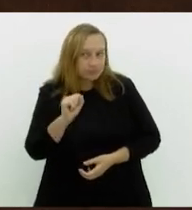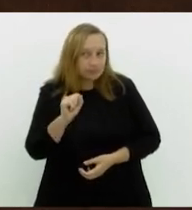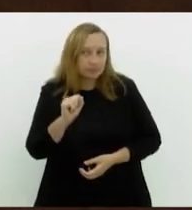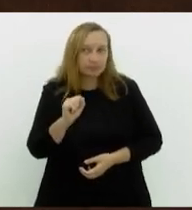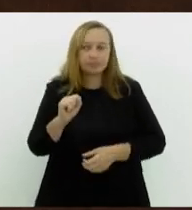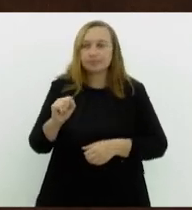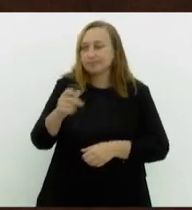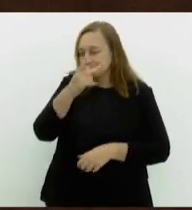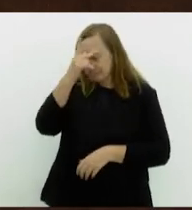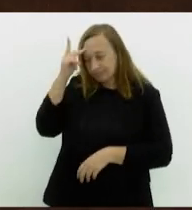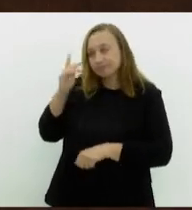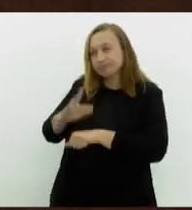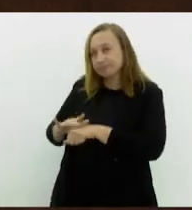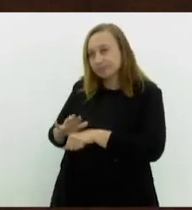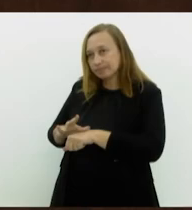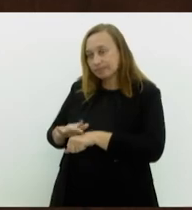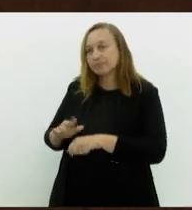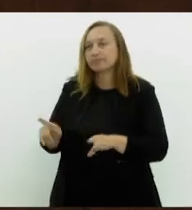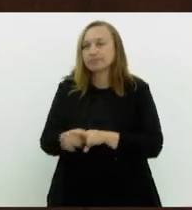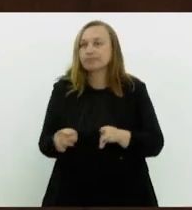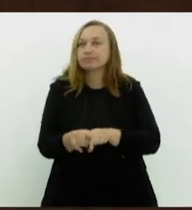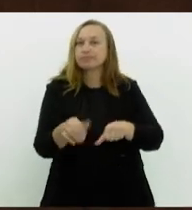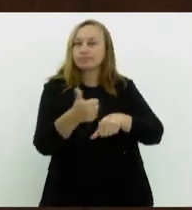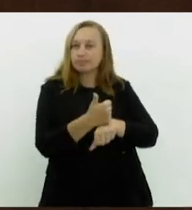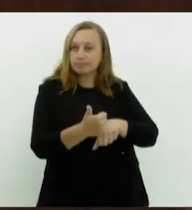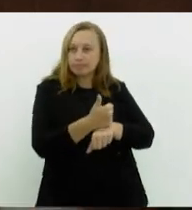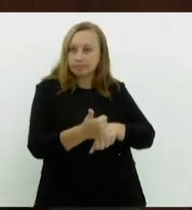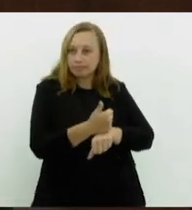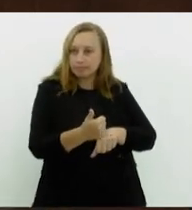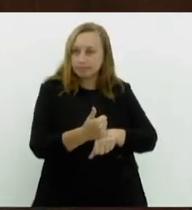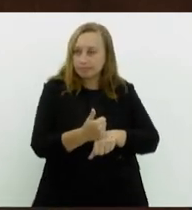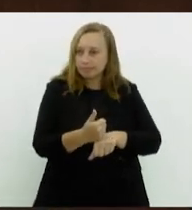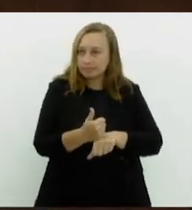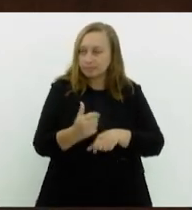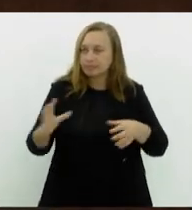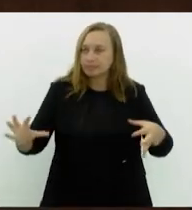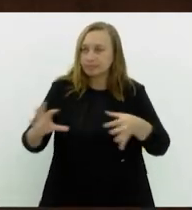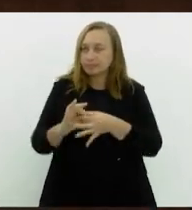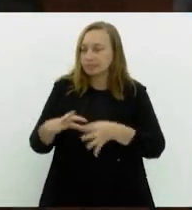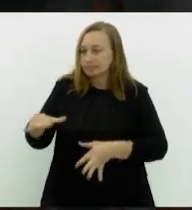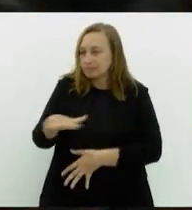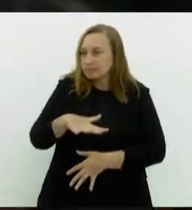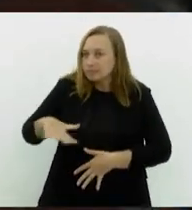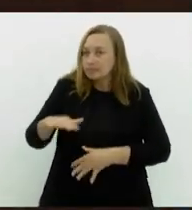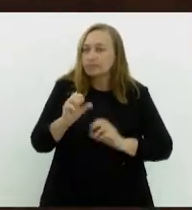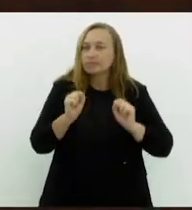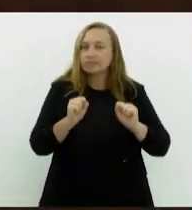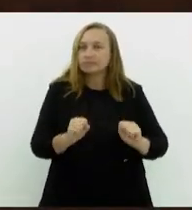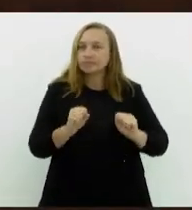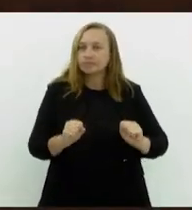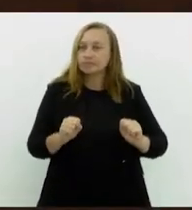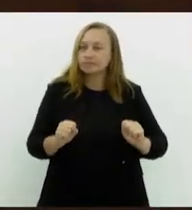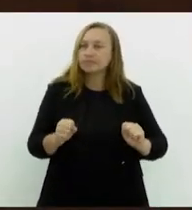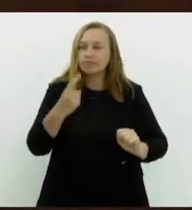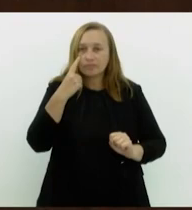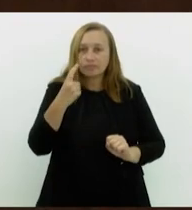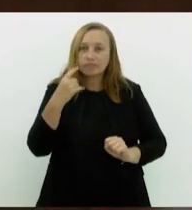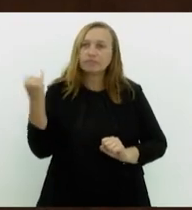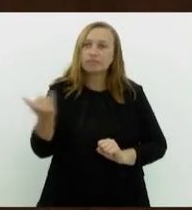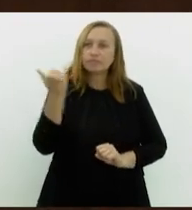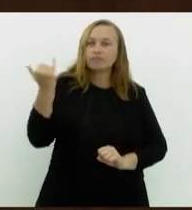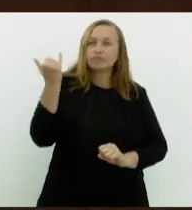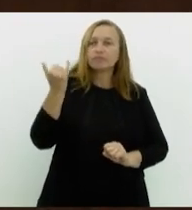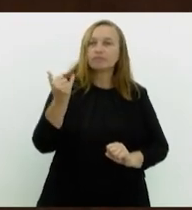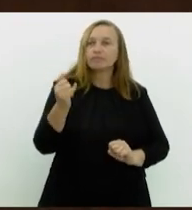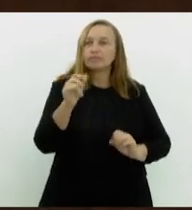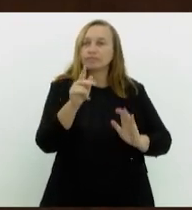fibromialgia e os profissionais relacionados da área para que pudéssemos ali sintetizar a importância de cada